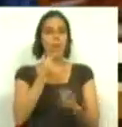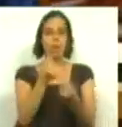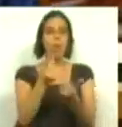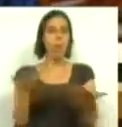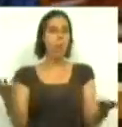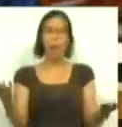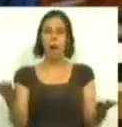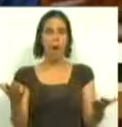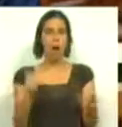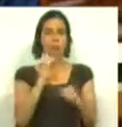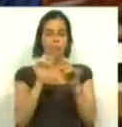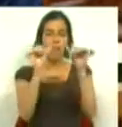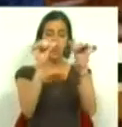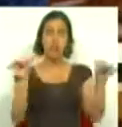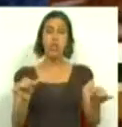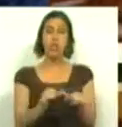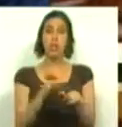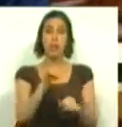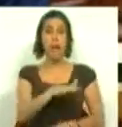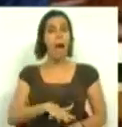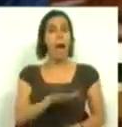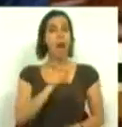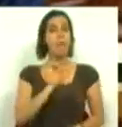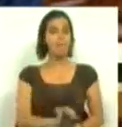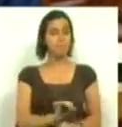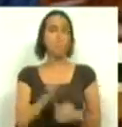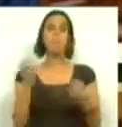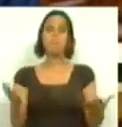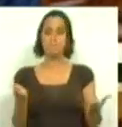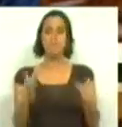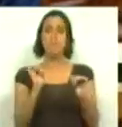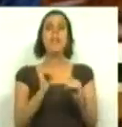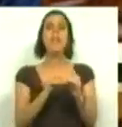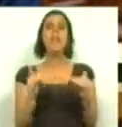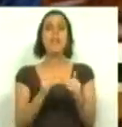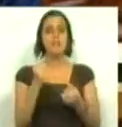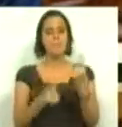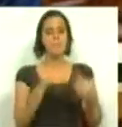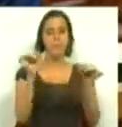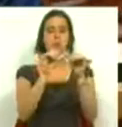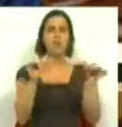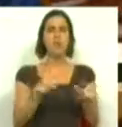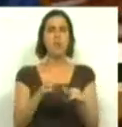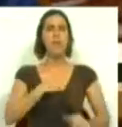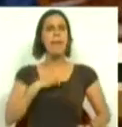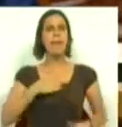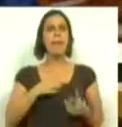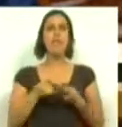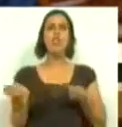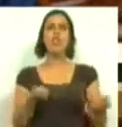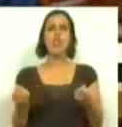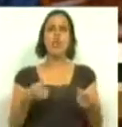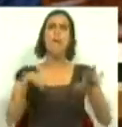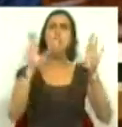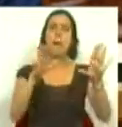insustentabilidade financeira dos sistemas e do setor, desde logo ao nível de alguns sistemas e entidades gestoras,